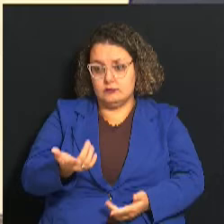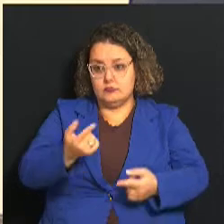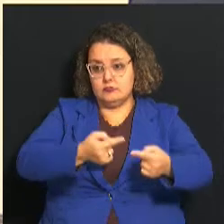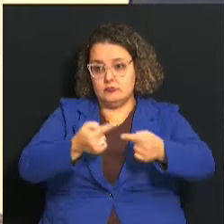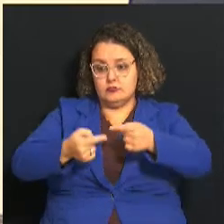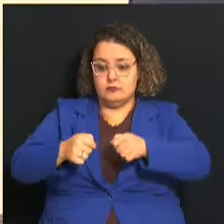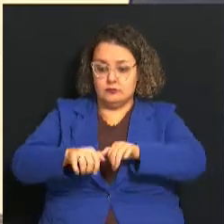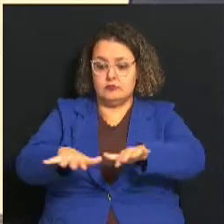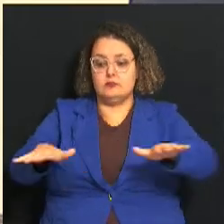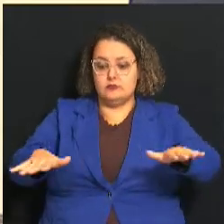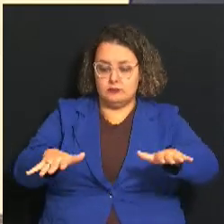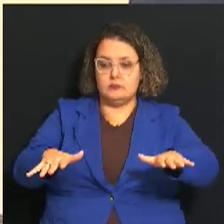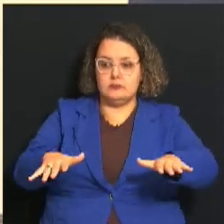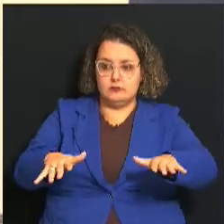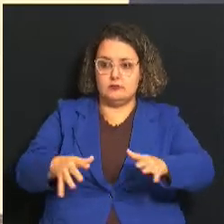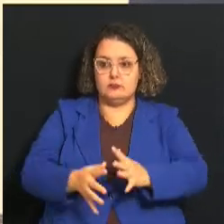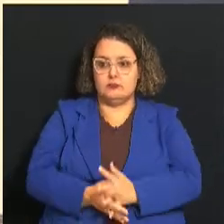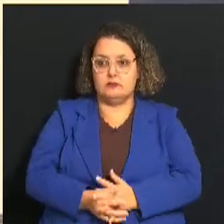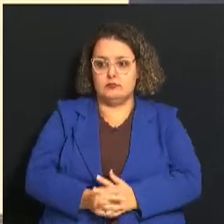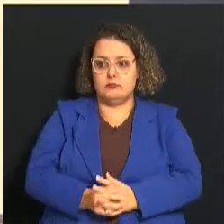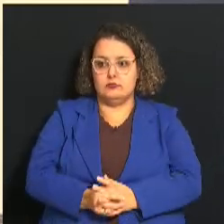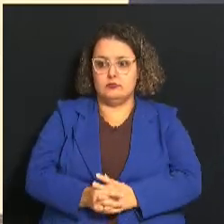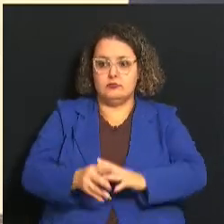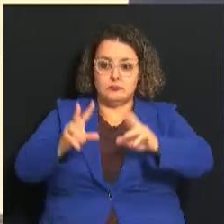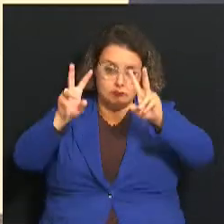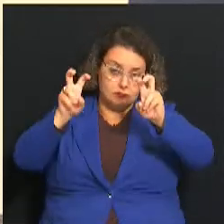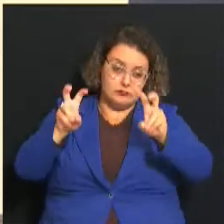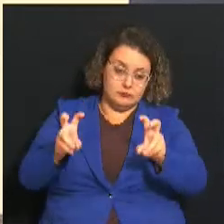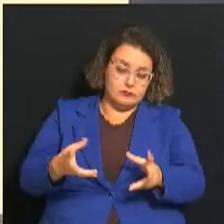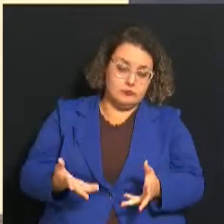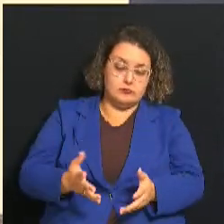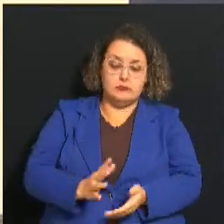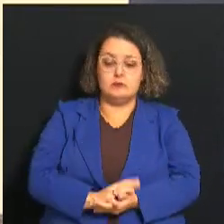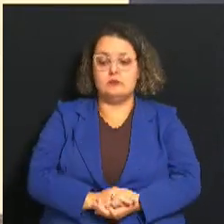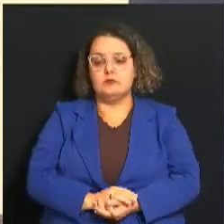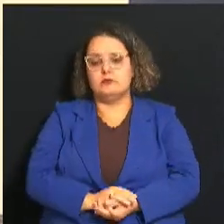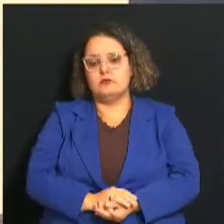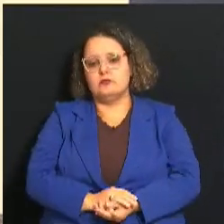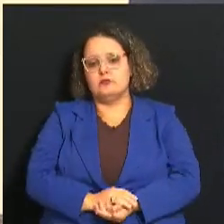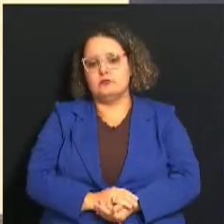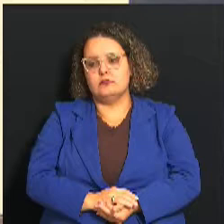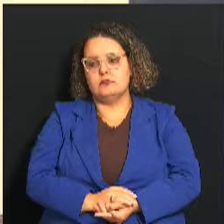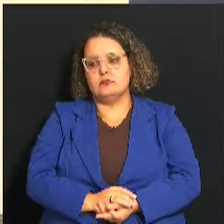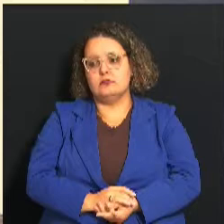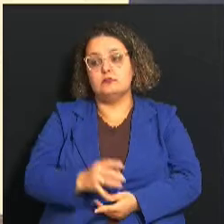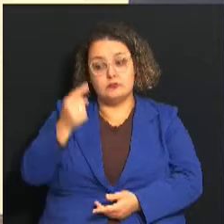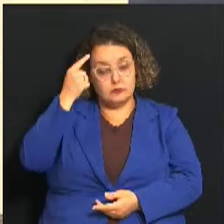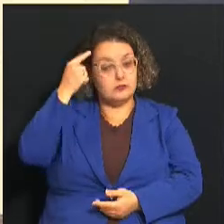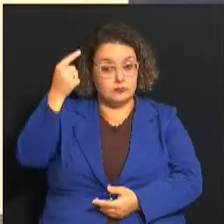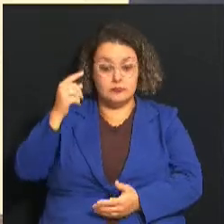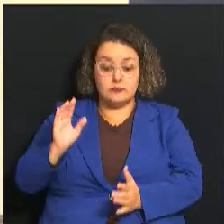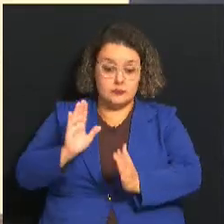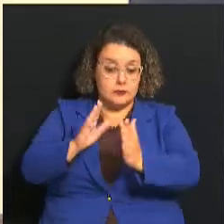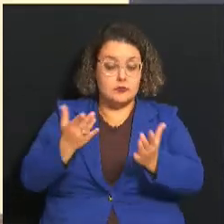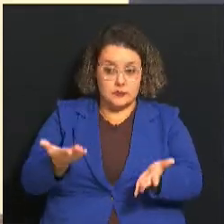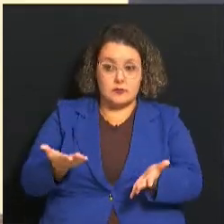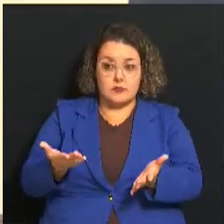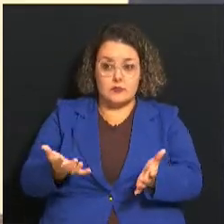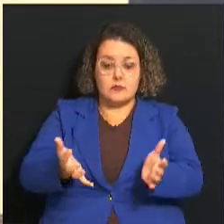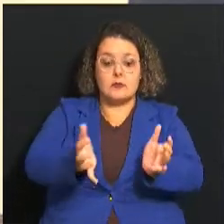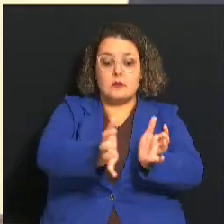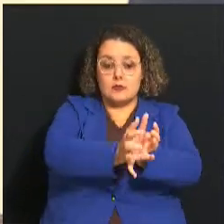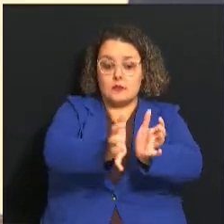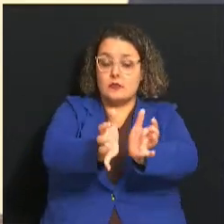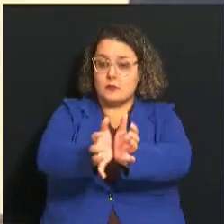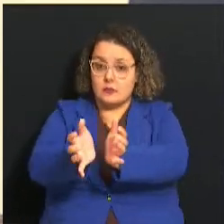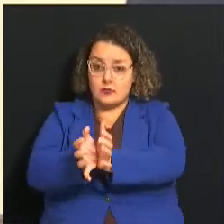amplo, alguns temas. A ideia da frente é permitir. As comissões